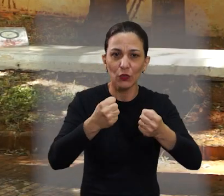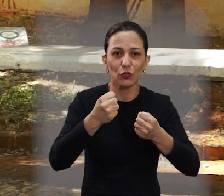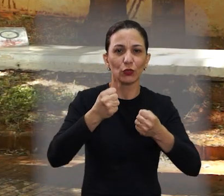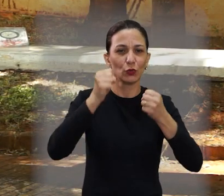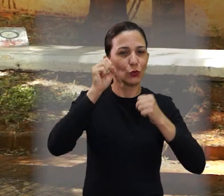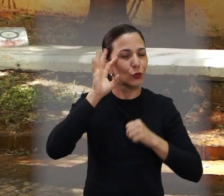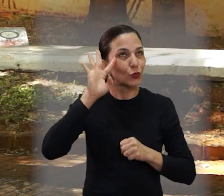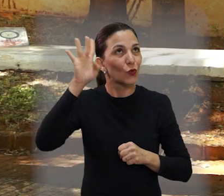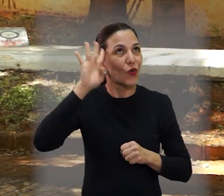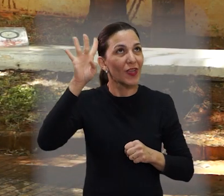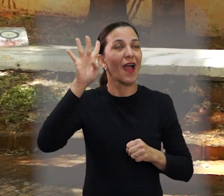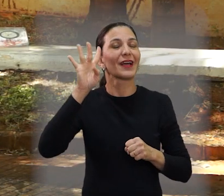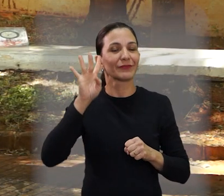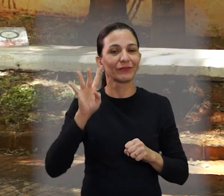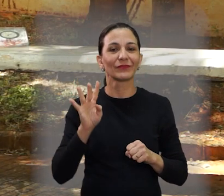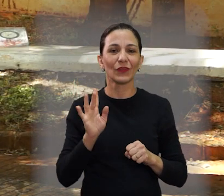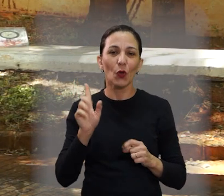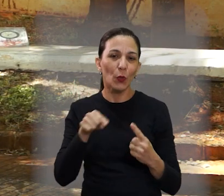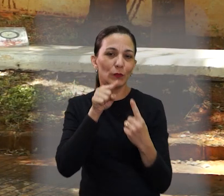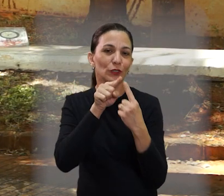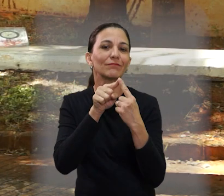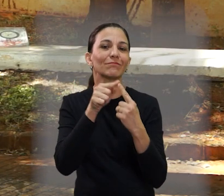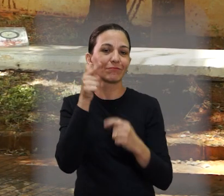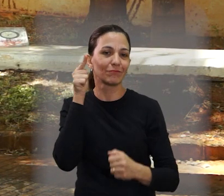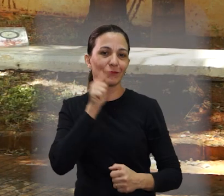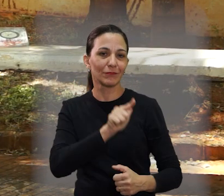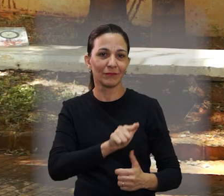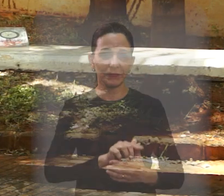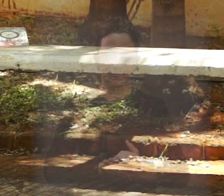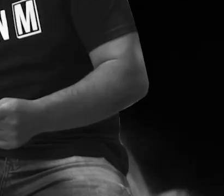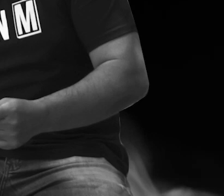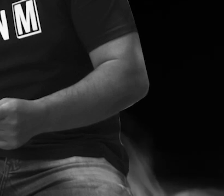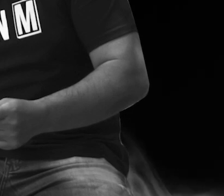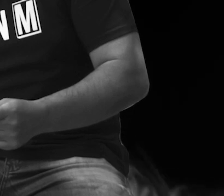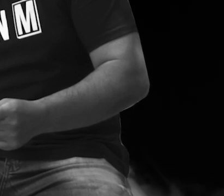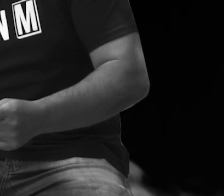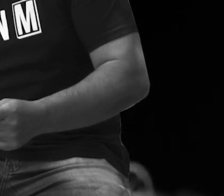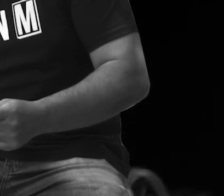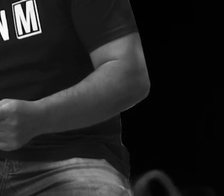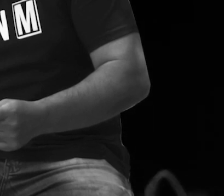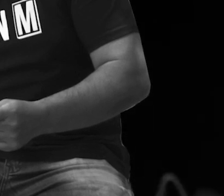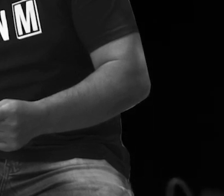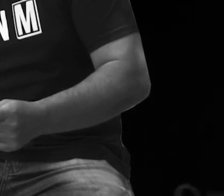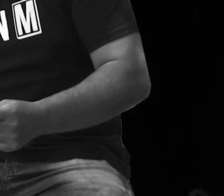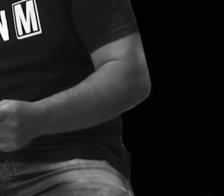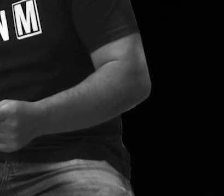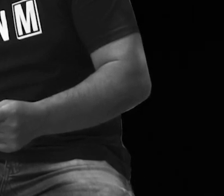é um sonho que a gente tem que seguir com foco, fé e determinação.